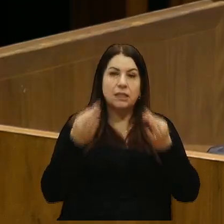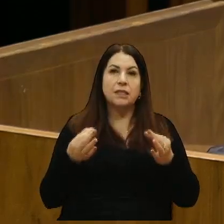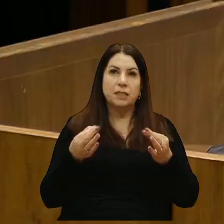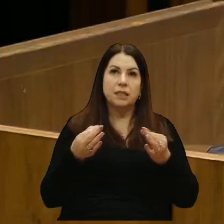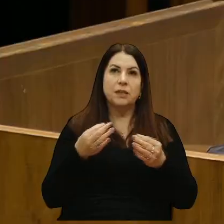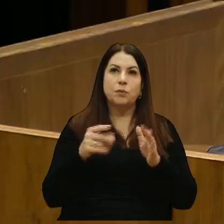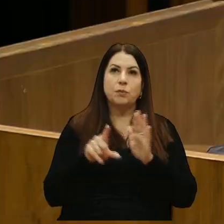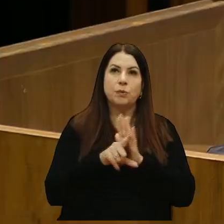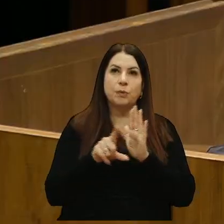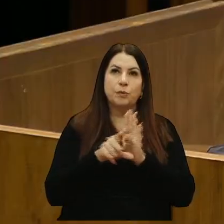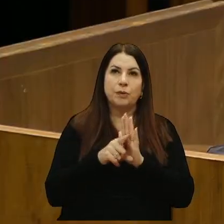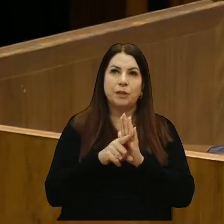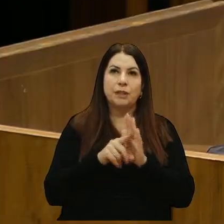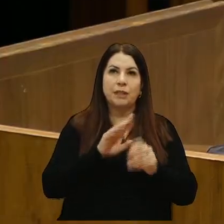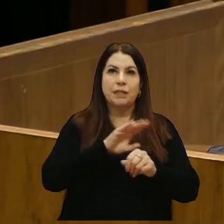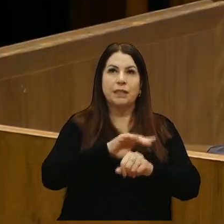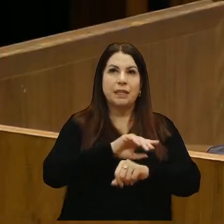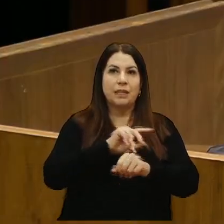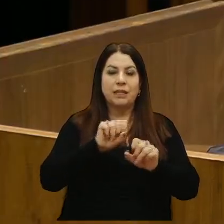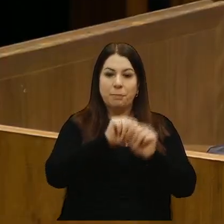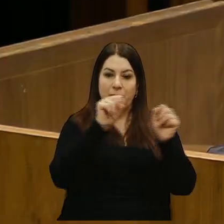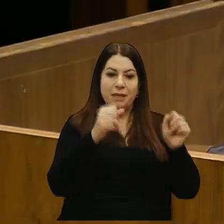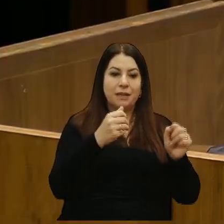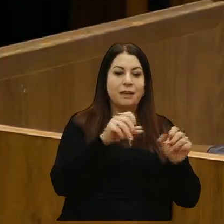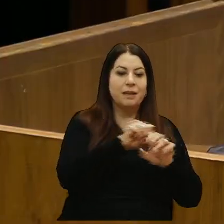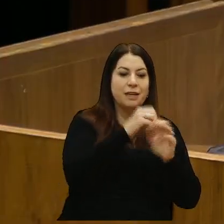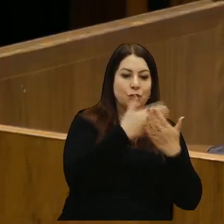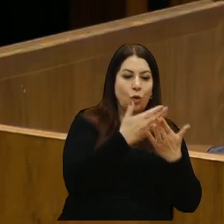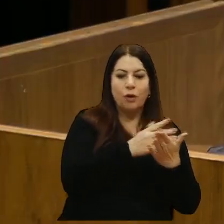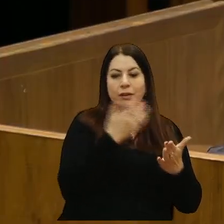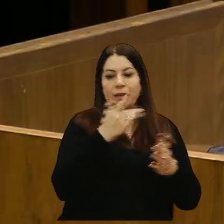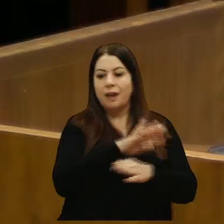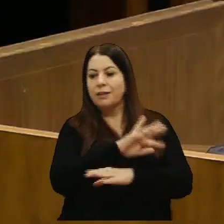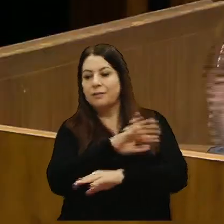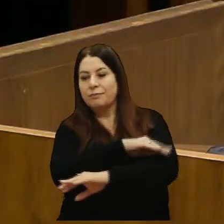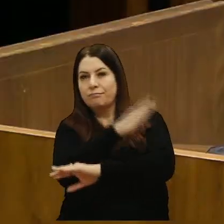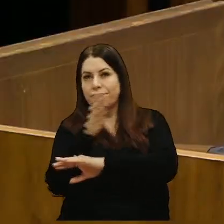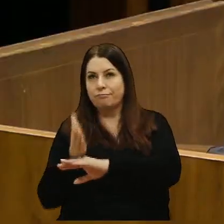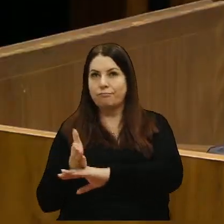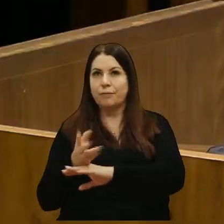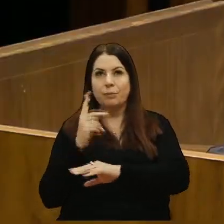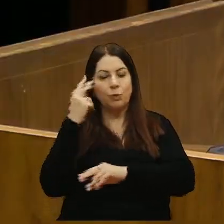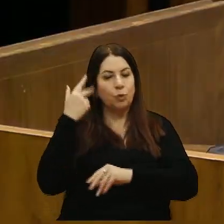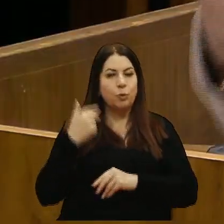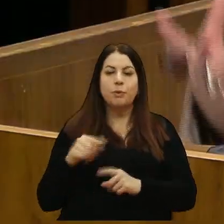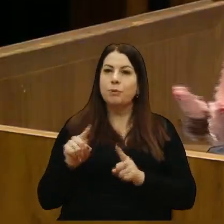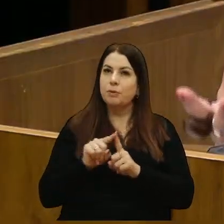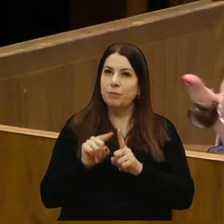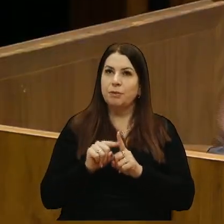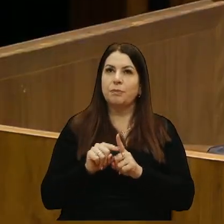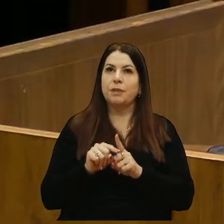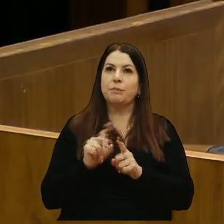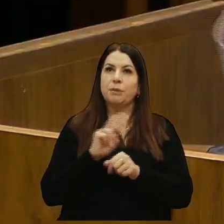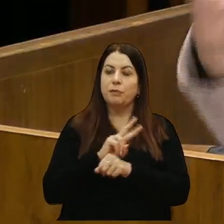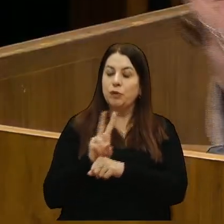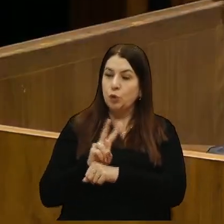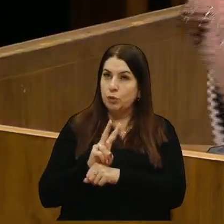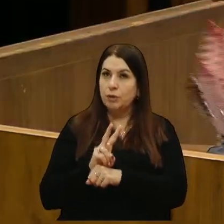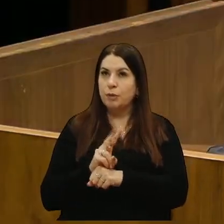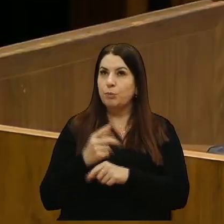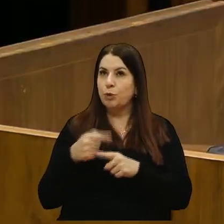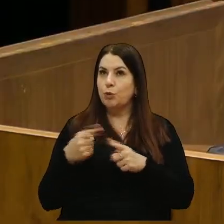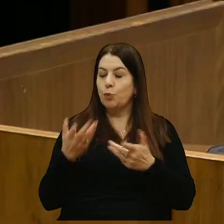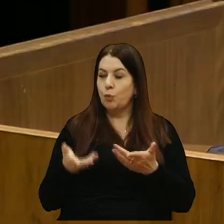a lei do contraturno, que a gente precisa normatizar, mas também fiscalizar, porque